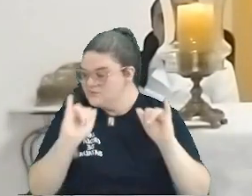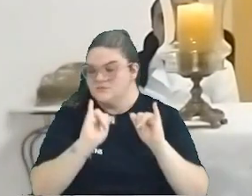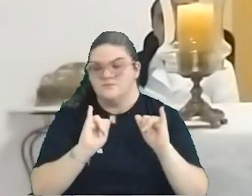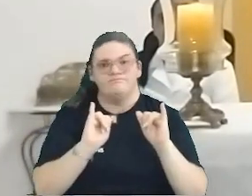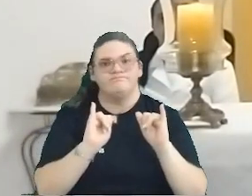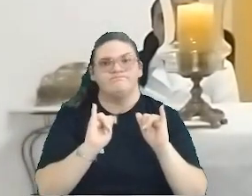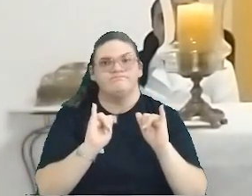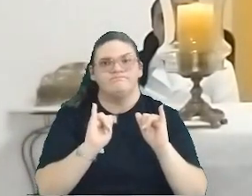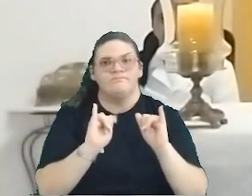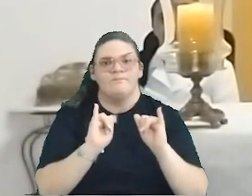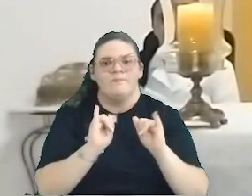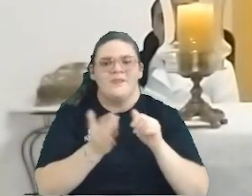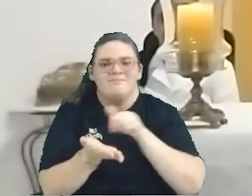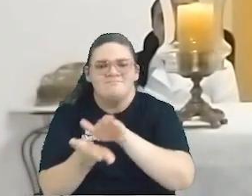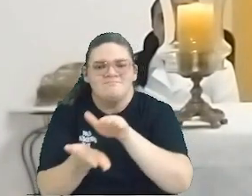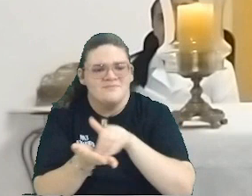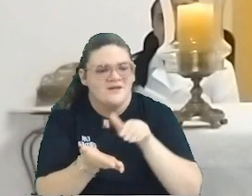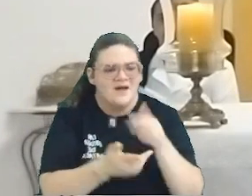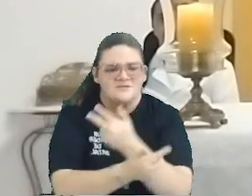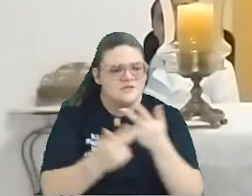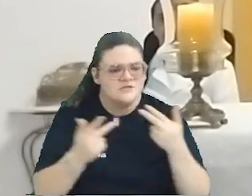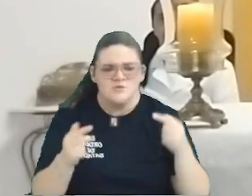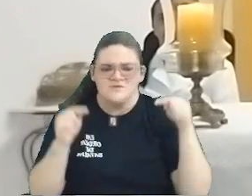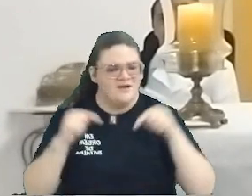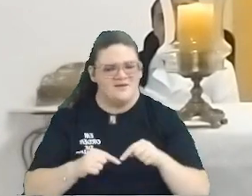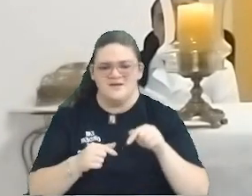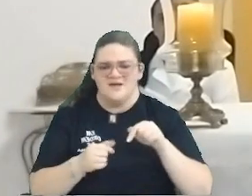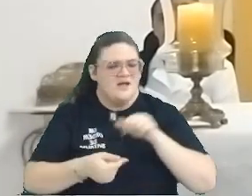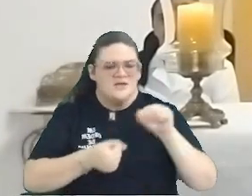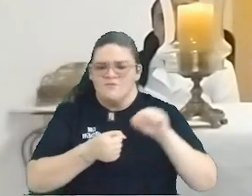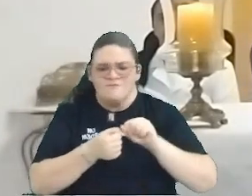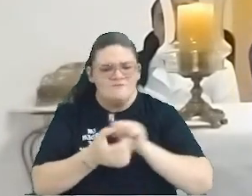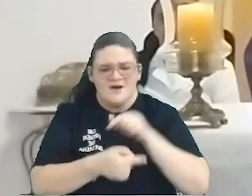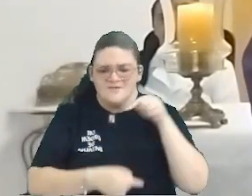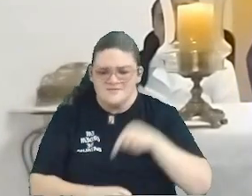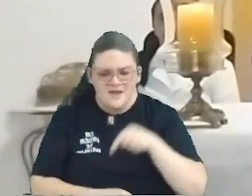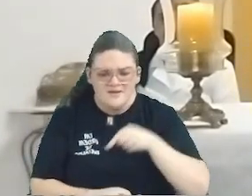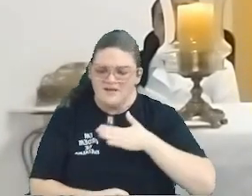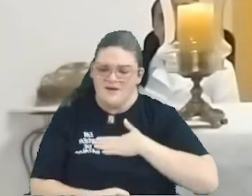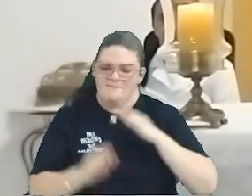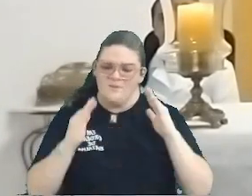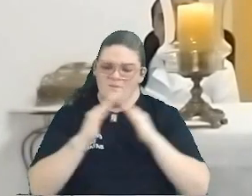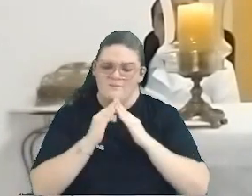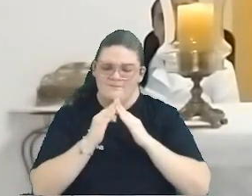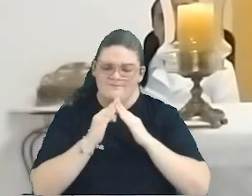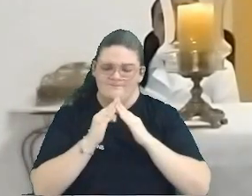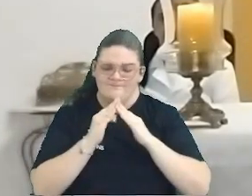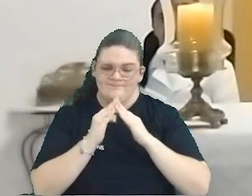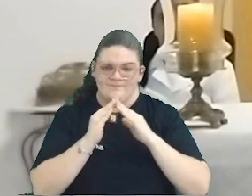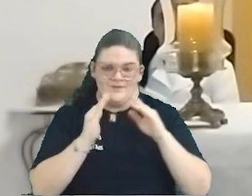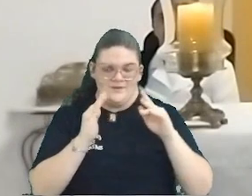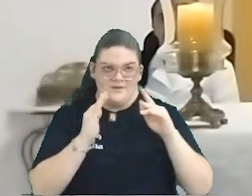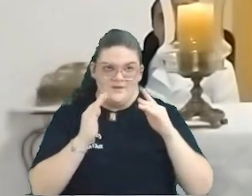isso daqui, não façais da casa de meu pai uma casa